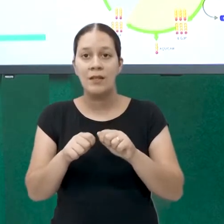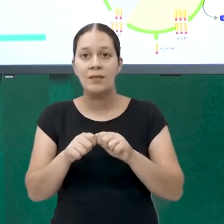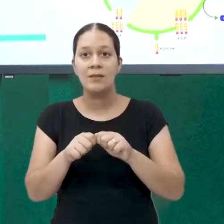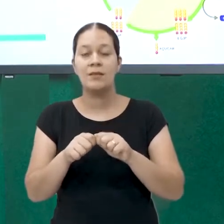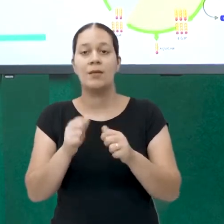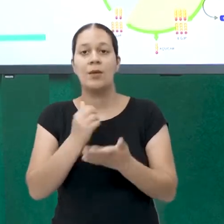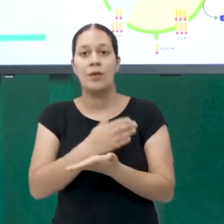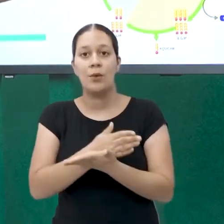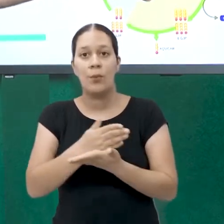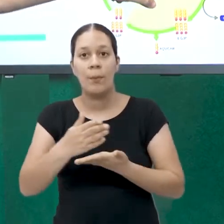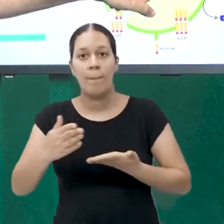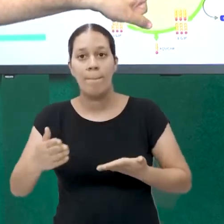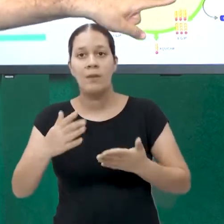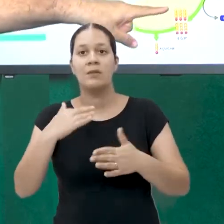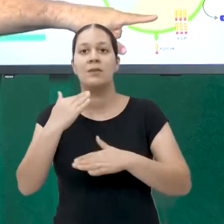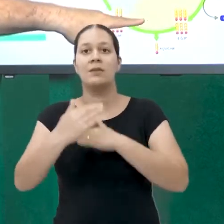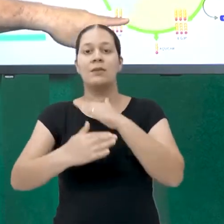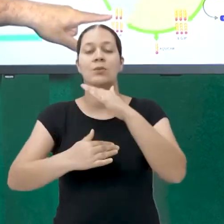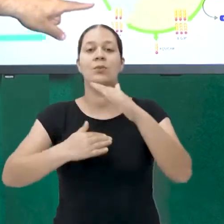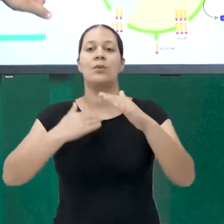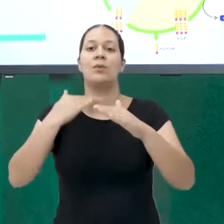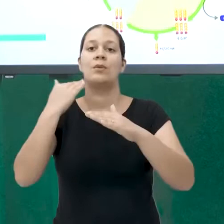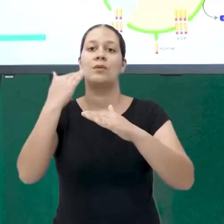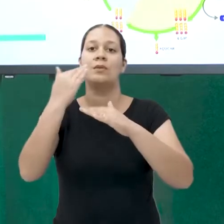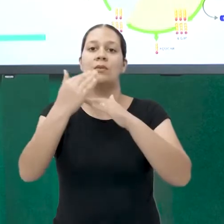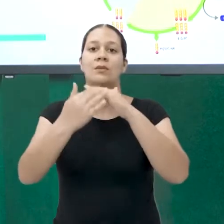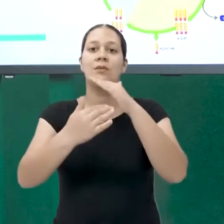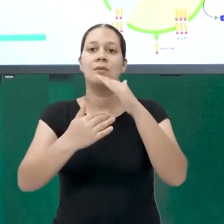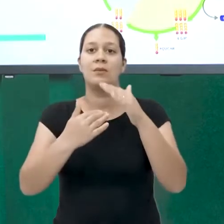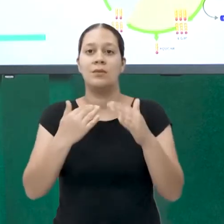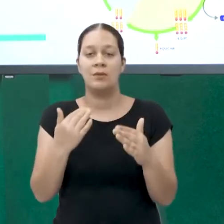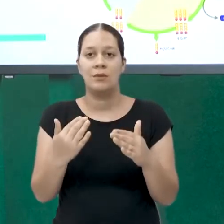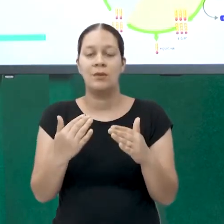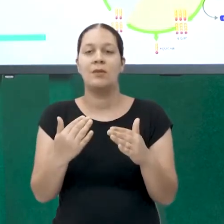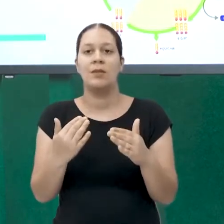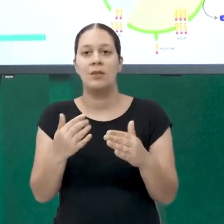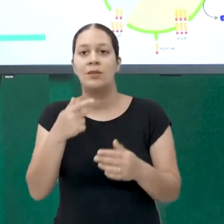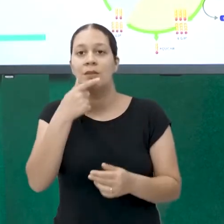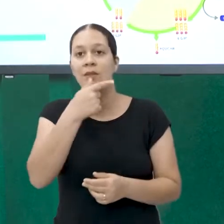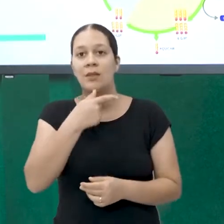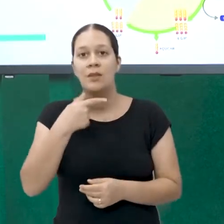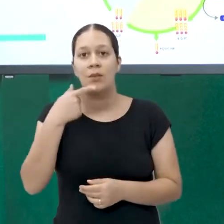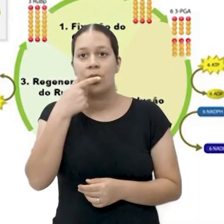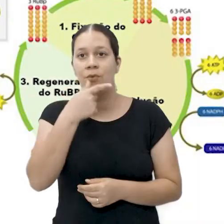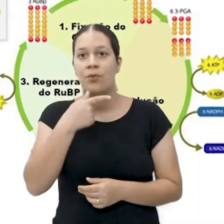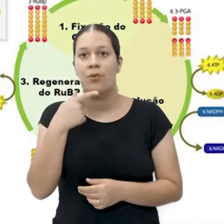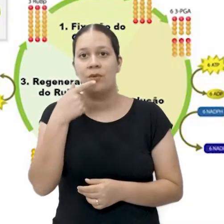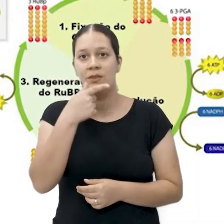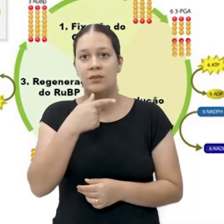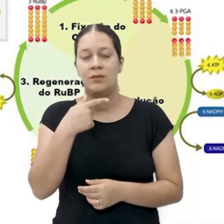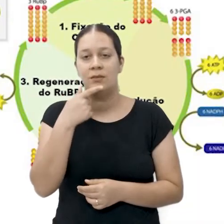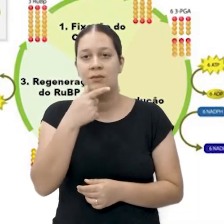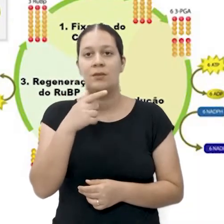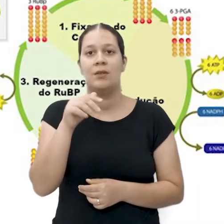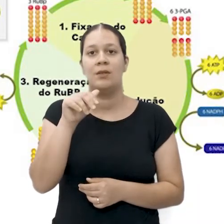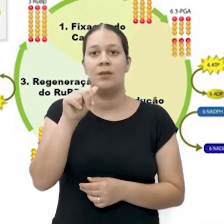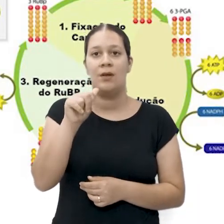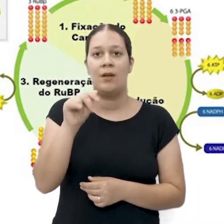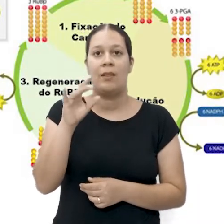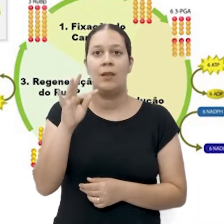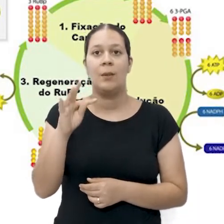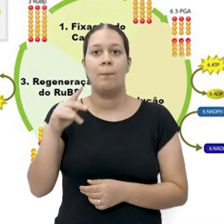Reagiu com a rubisco, pá, começa o processo de produção de glicose, tá? Você